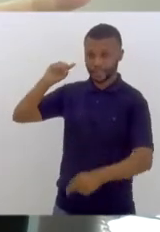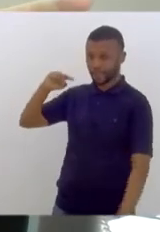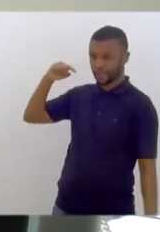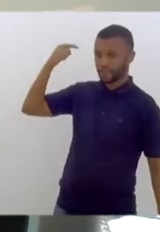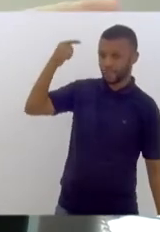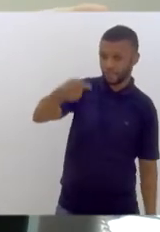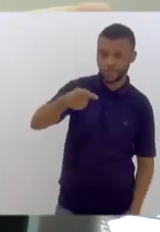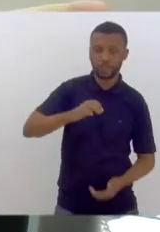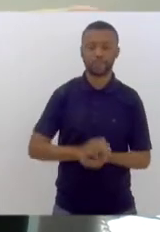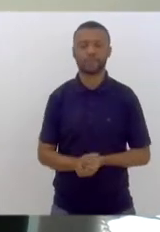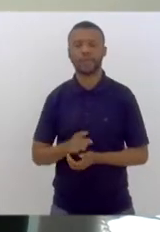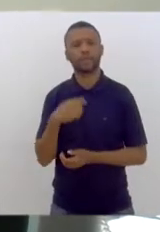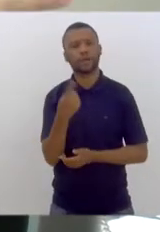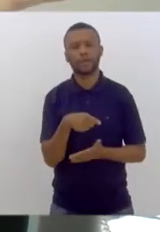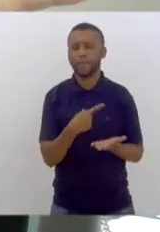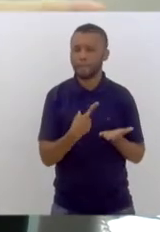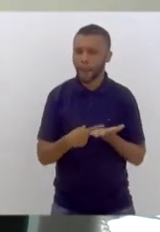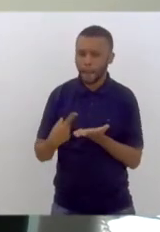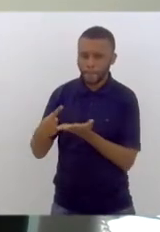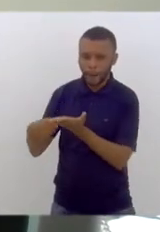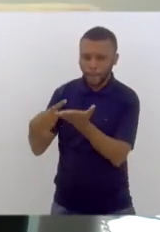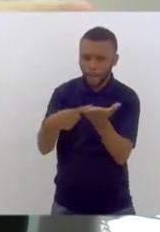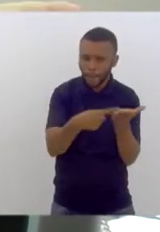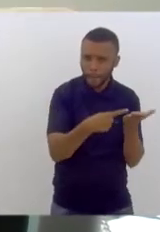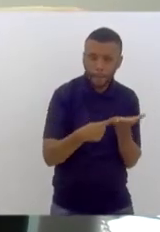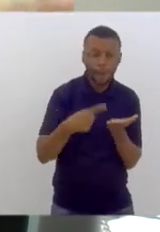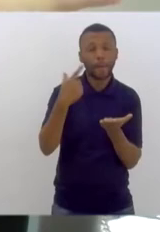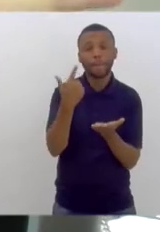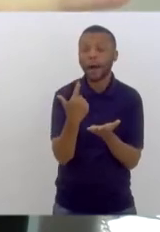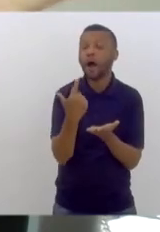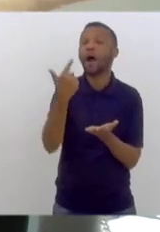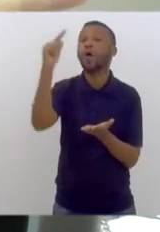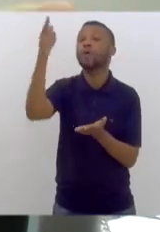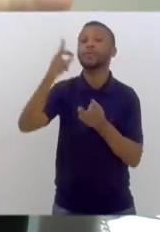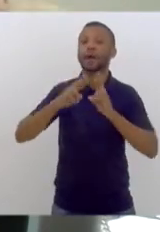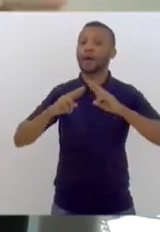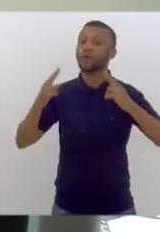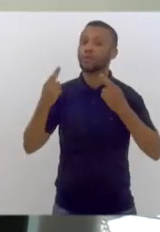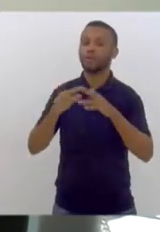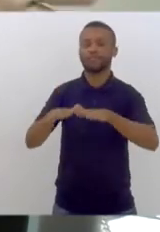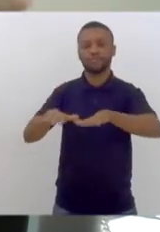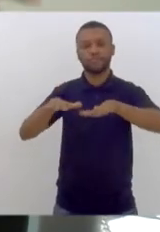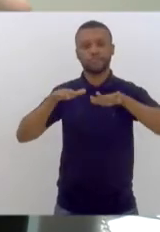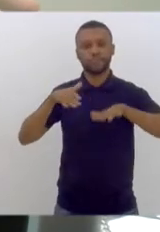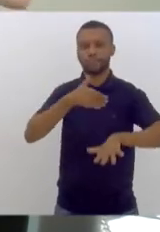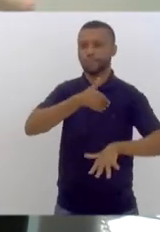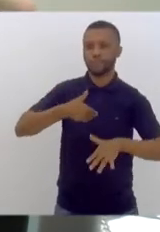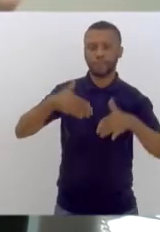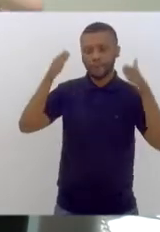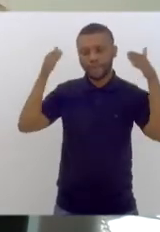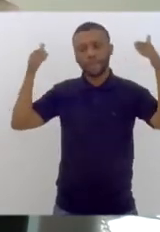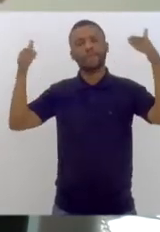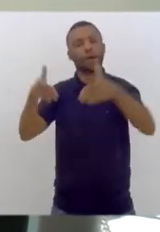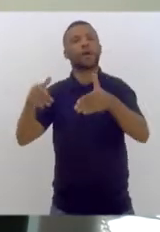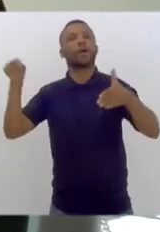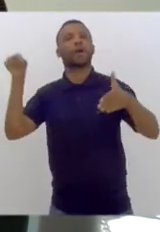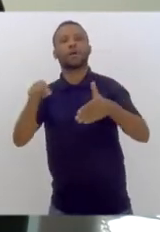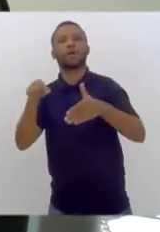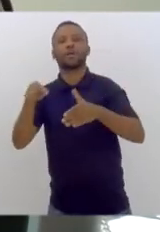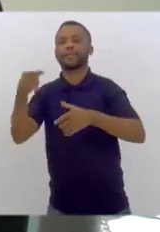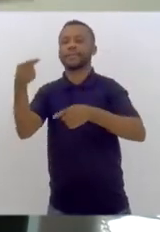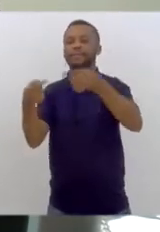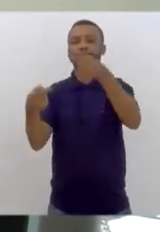e a gente combinaria outra audiência pública aqui para focar especificamente